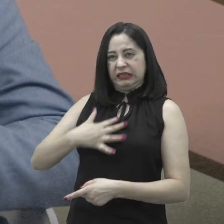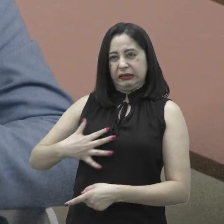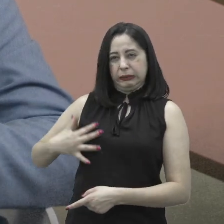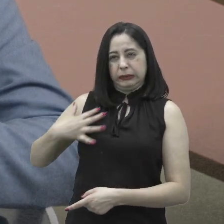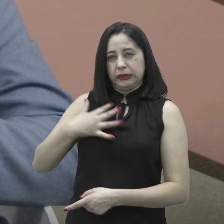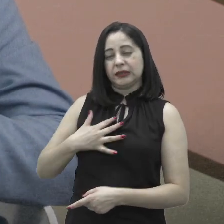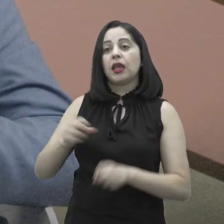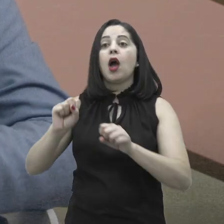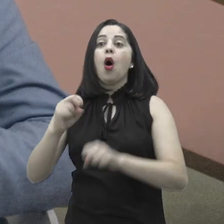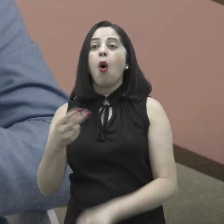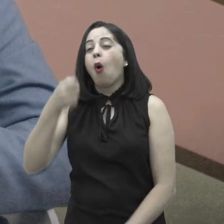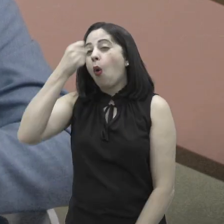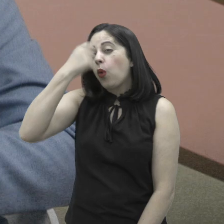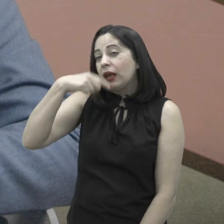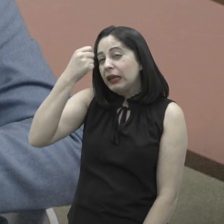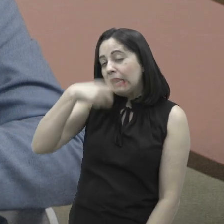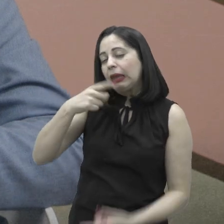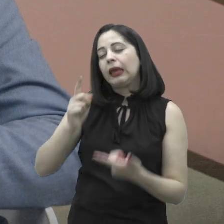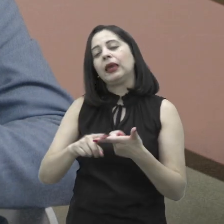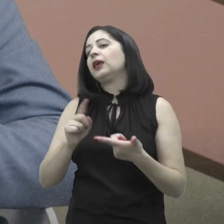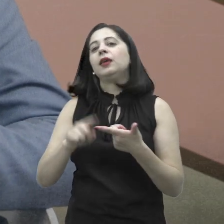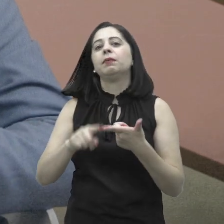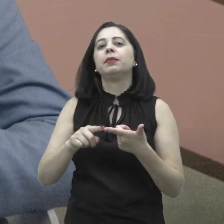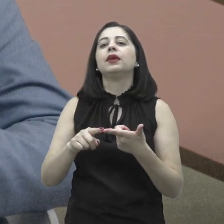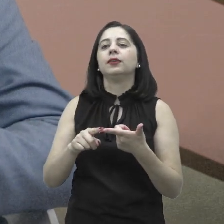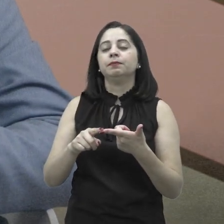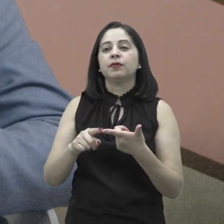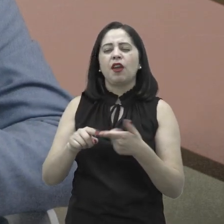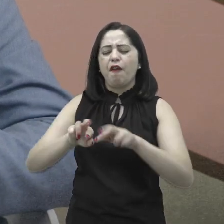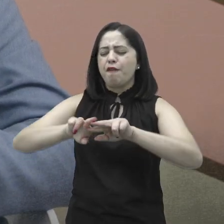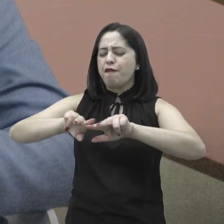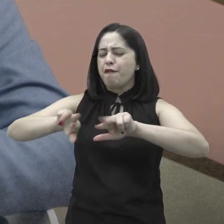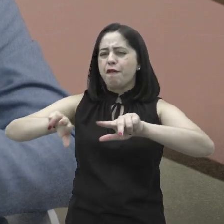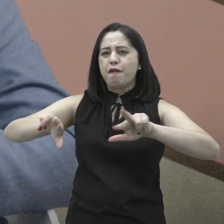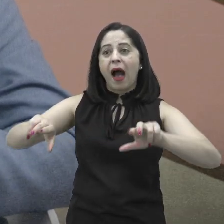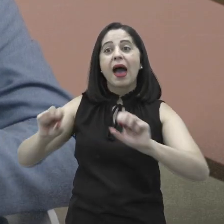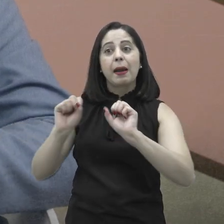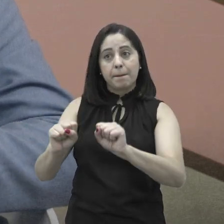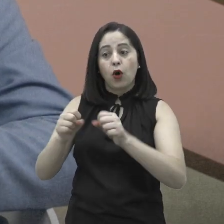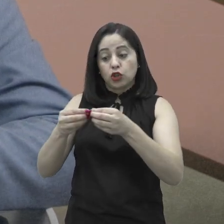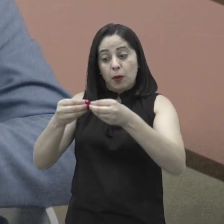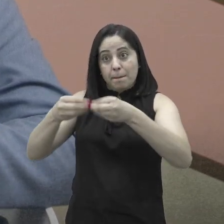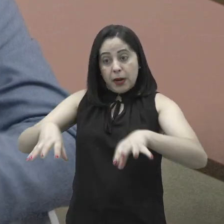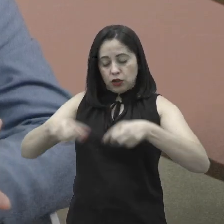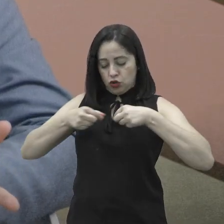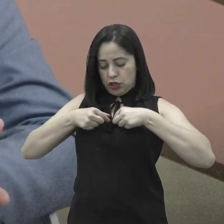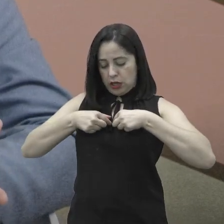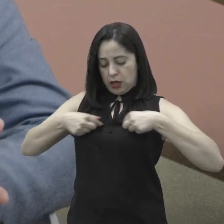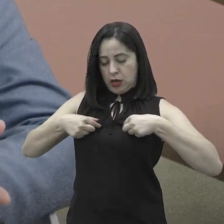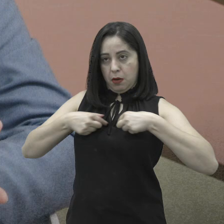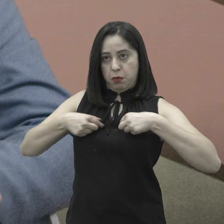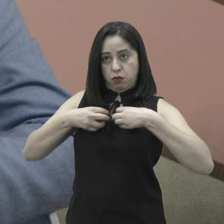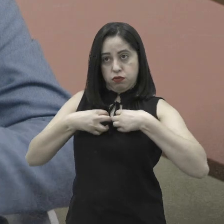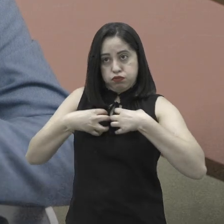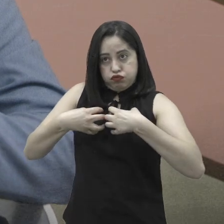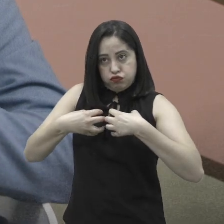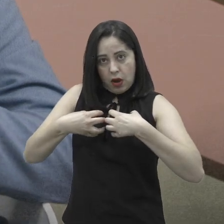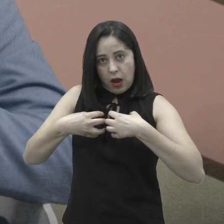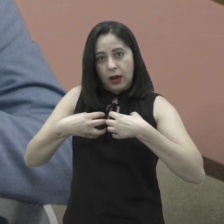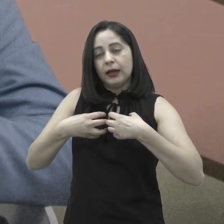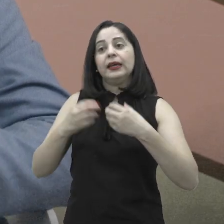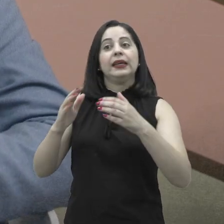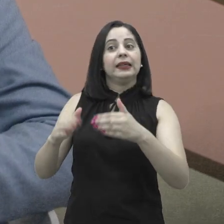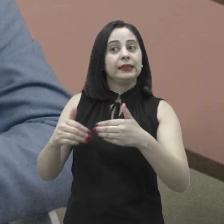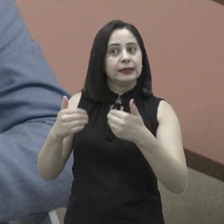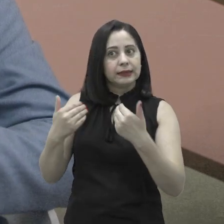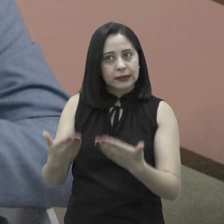a gripe, os resfriados, a coqueluche, elas podem gerar inflamação nos brônquios, então também é uma causa de bronquite. Então é necessário